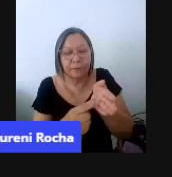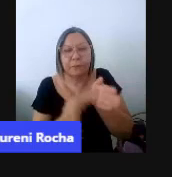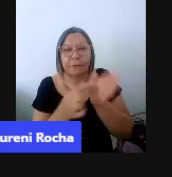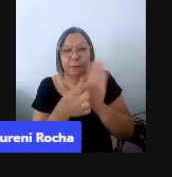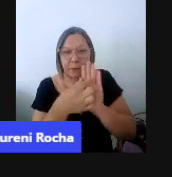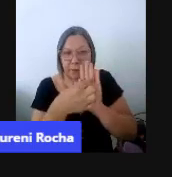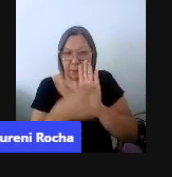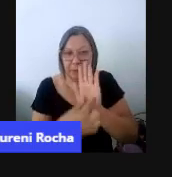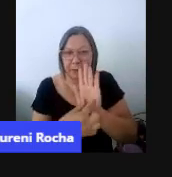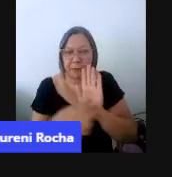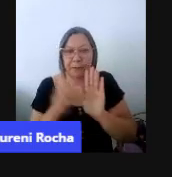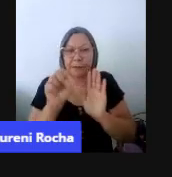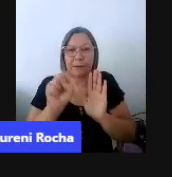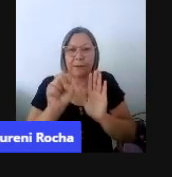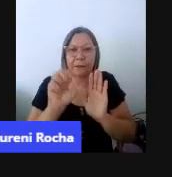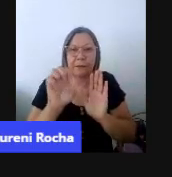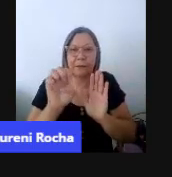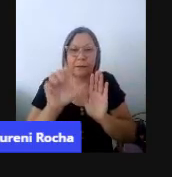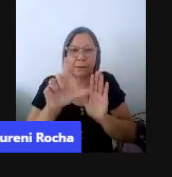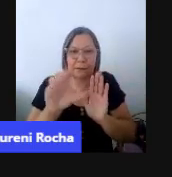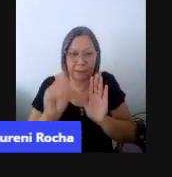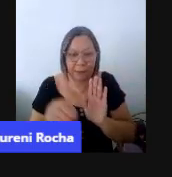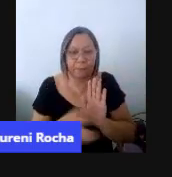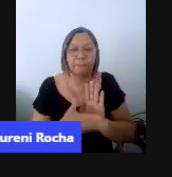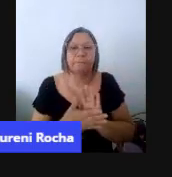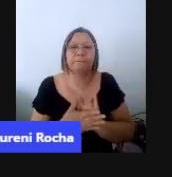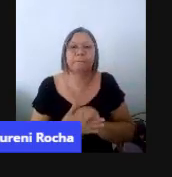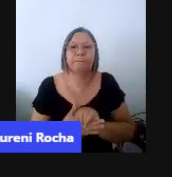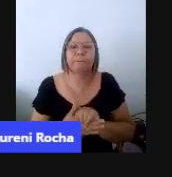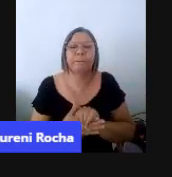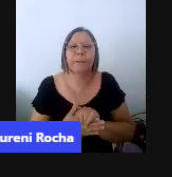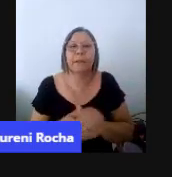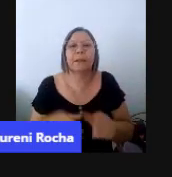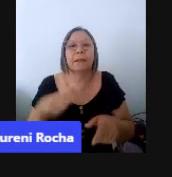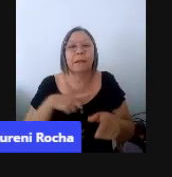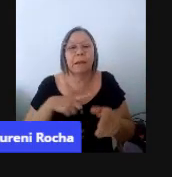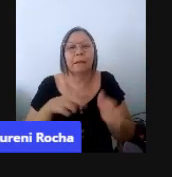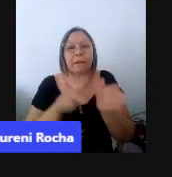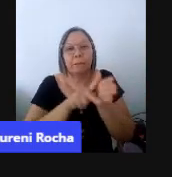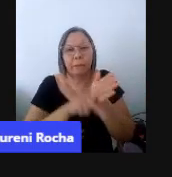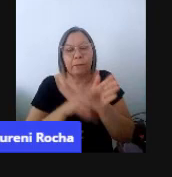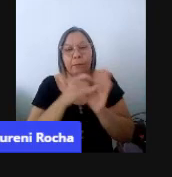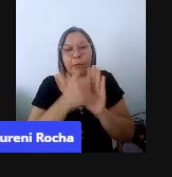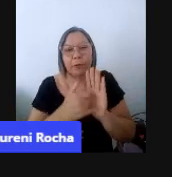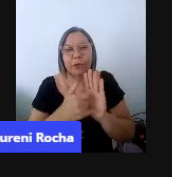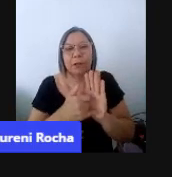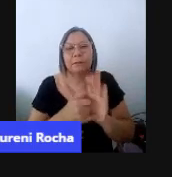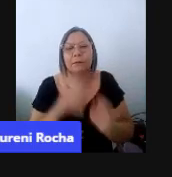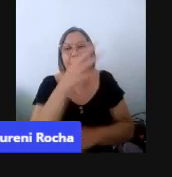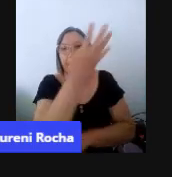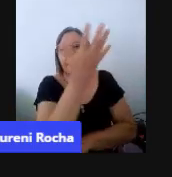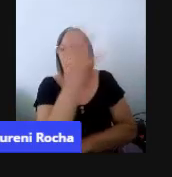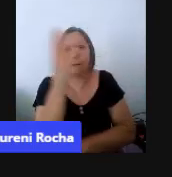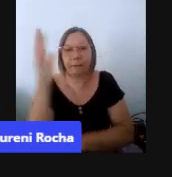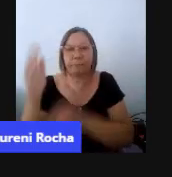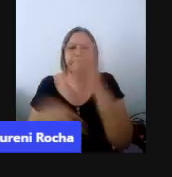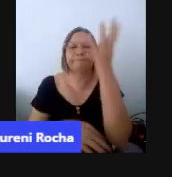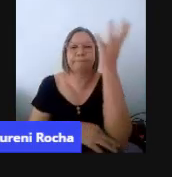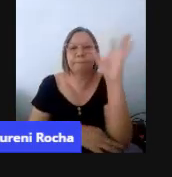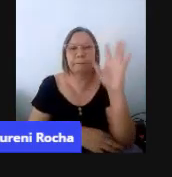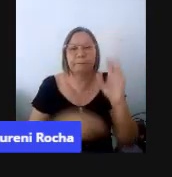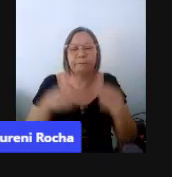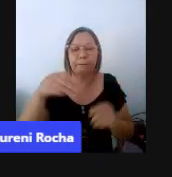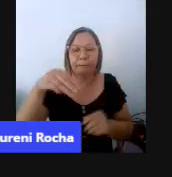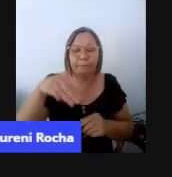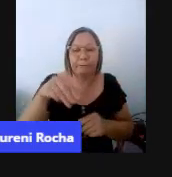Desculpa, ampliamos também o projeto para a Mata Atlântica. A gente já trabalha em dois lugares, né? No Espírito Santo, na reserva